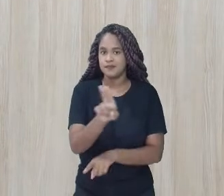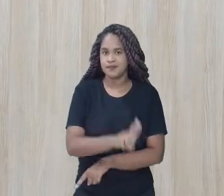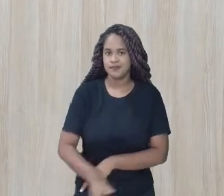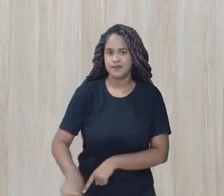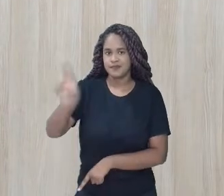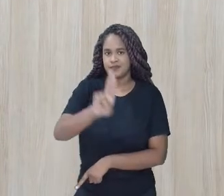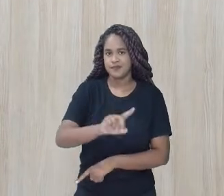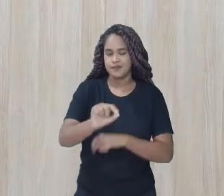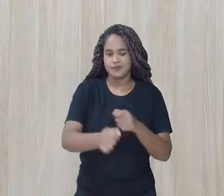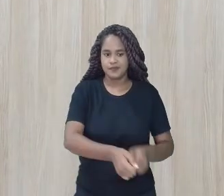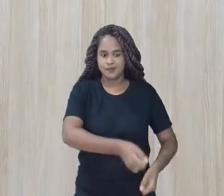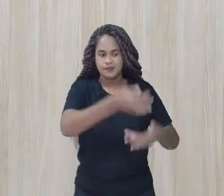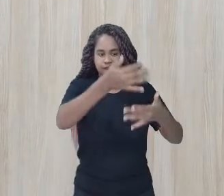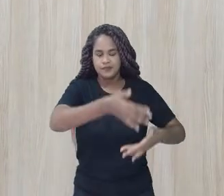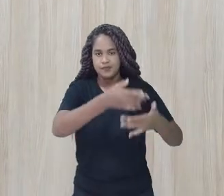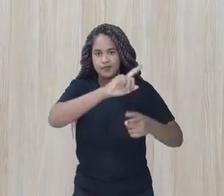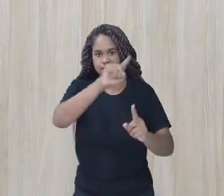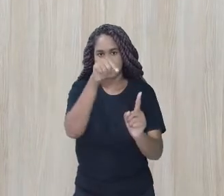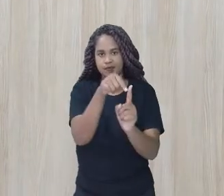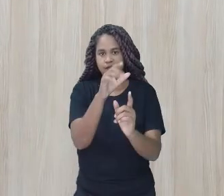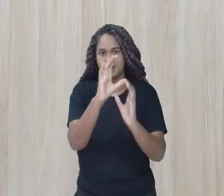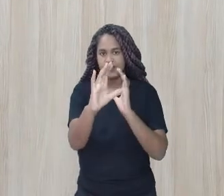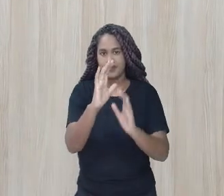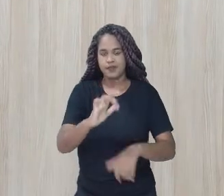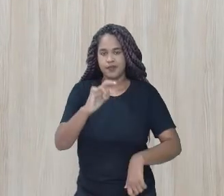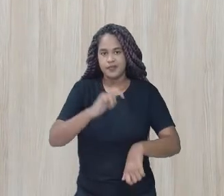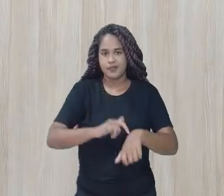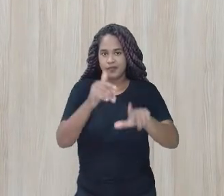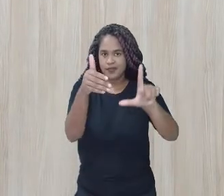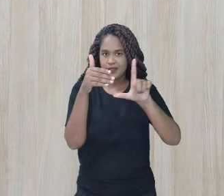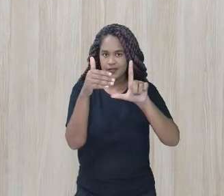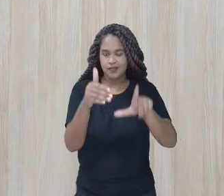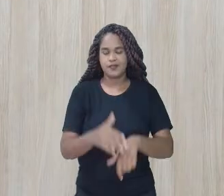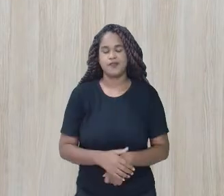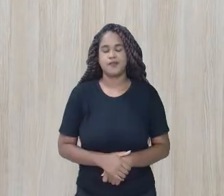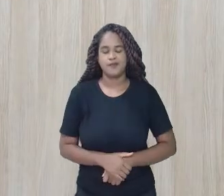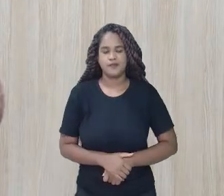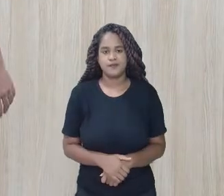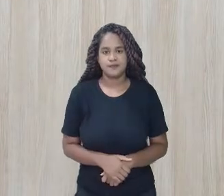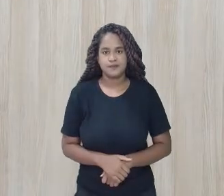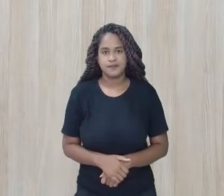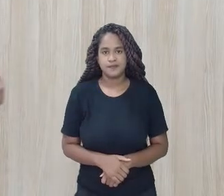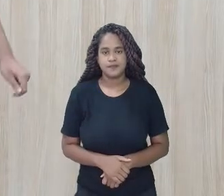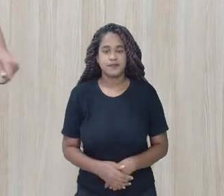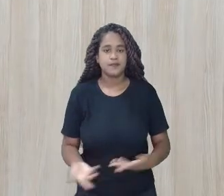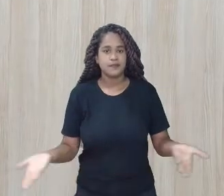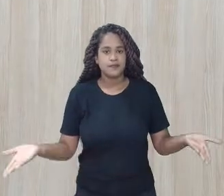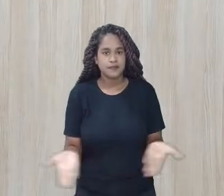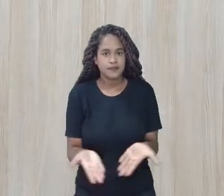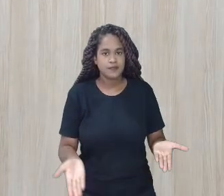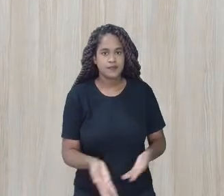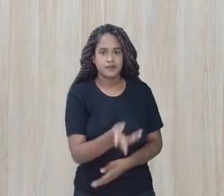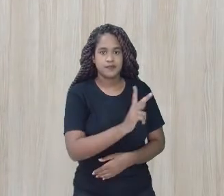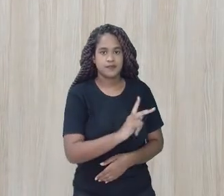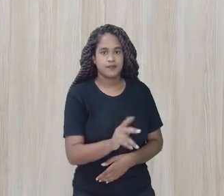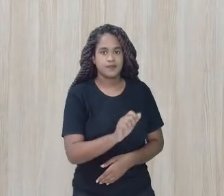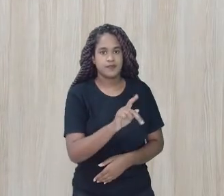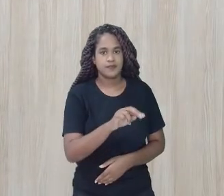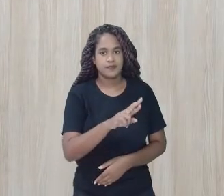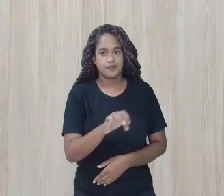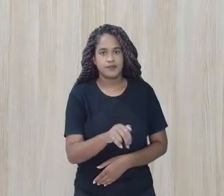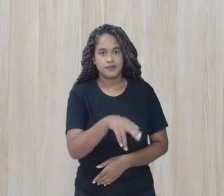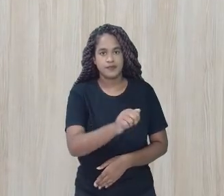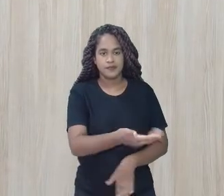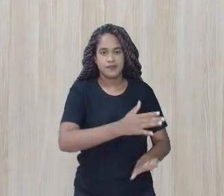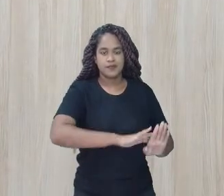o chat para fazer a comunicação ao vivo aqui enquanto a aula acontece. Quem faz o nosso chat de hoje é a professora Adriana